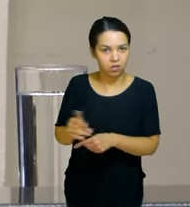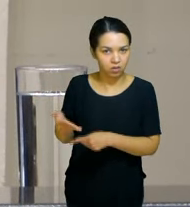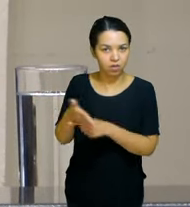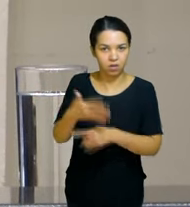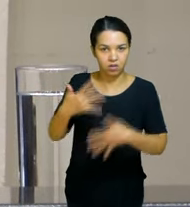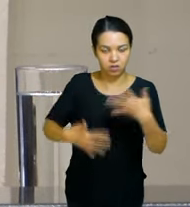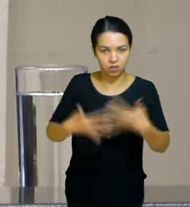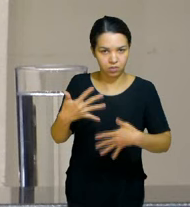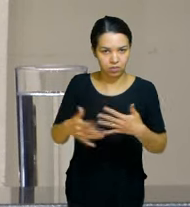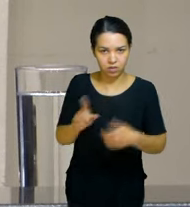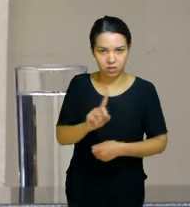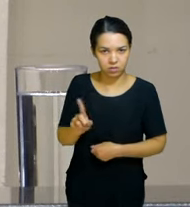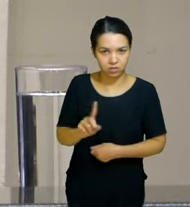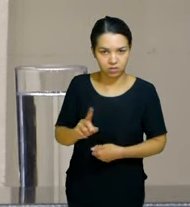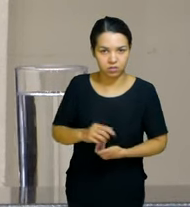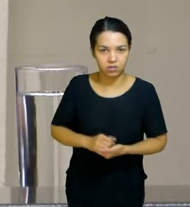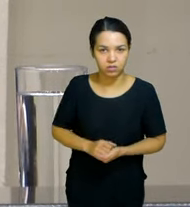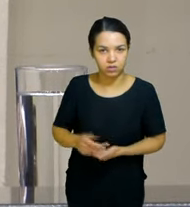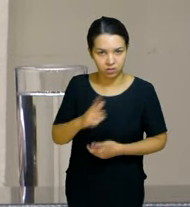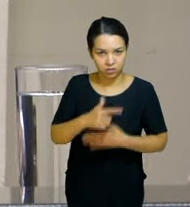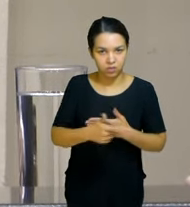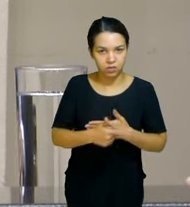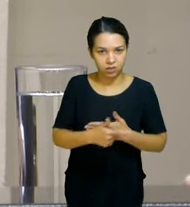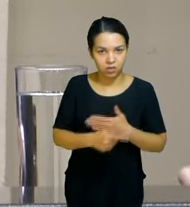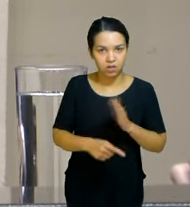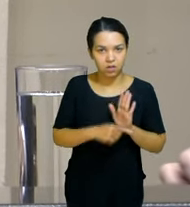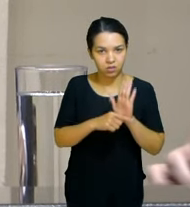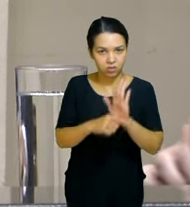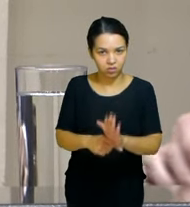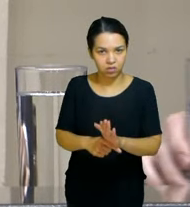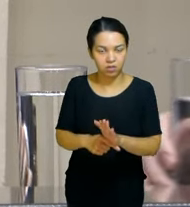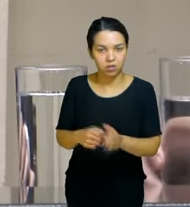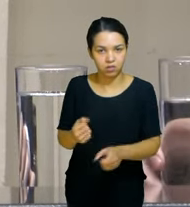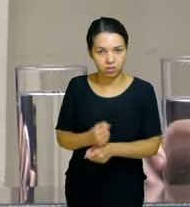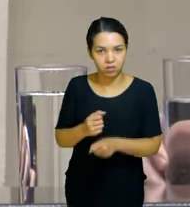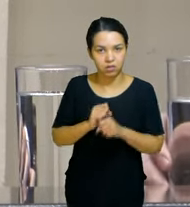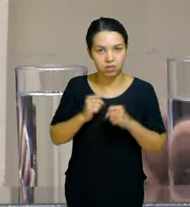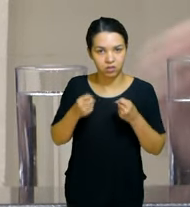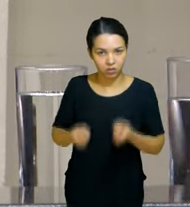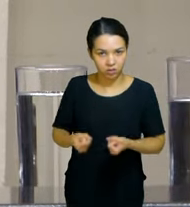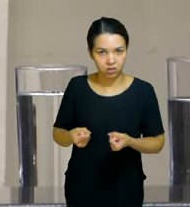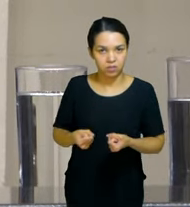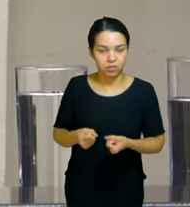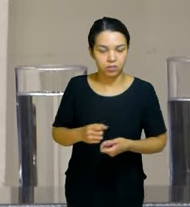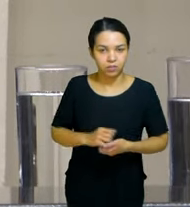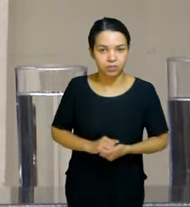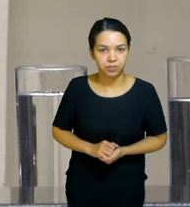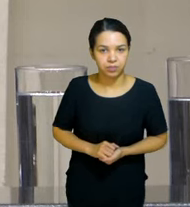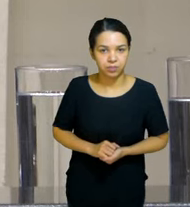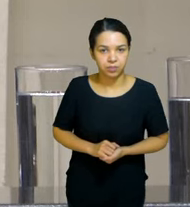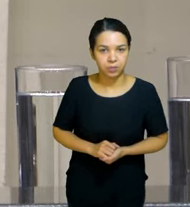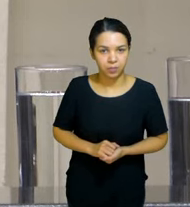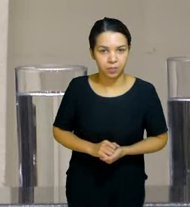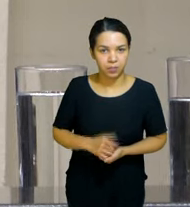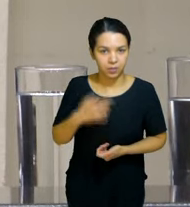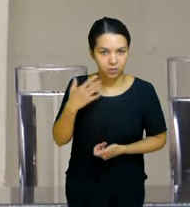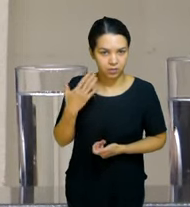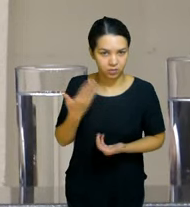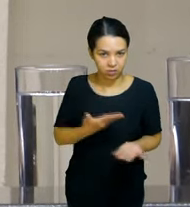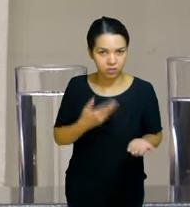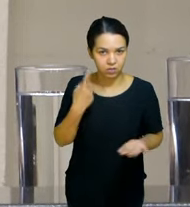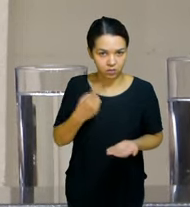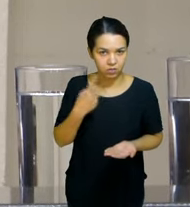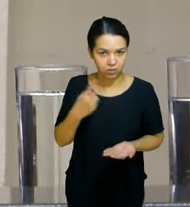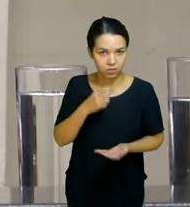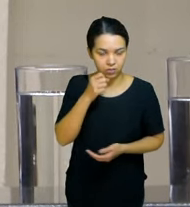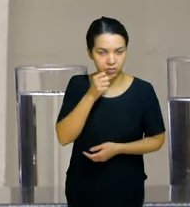papel que nós vamos tentar ajudar a construir e defender aqui. E reitero as palavras do deputado